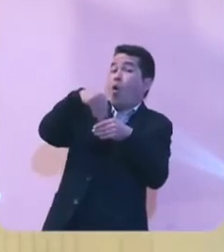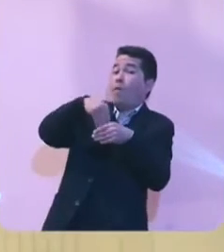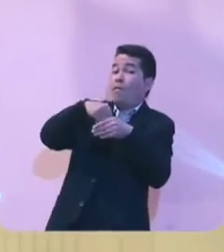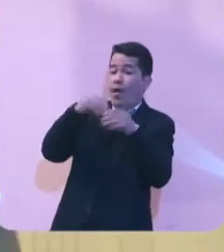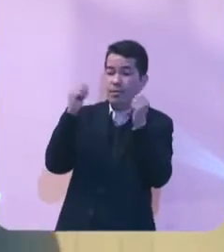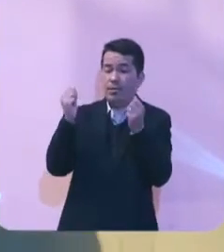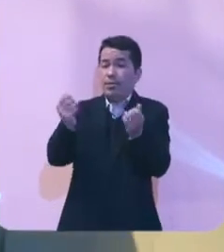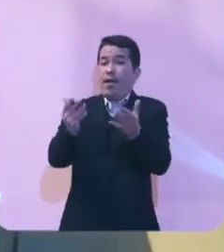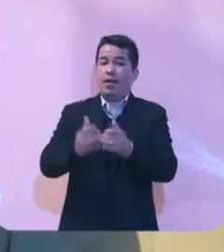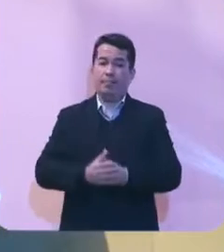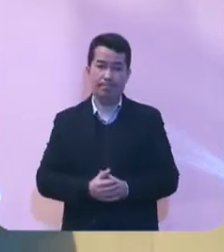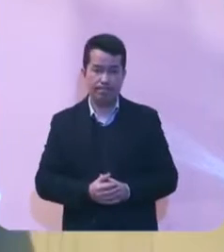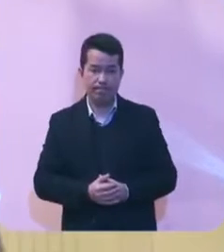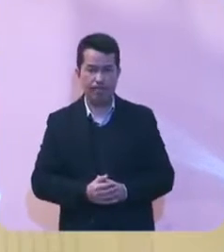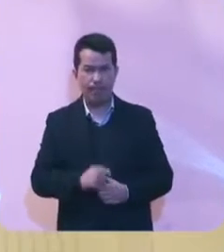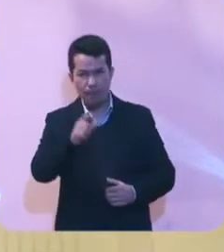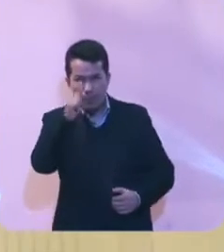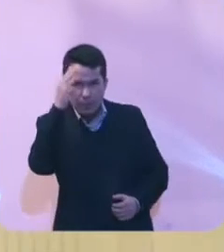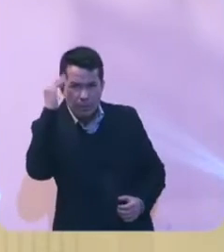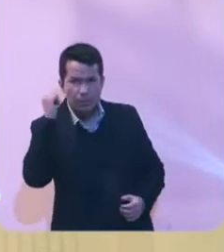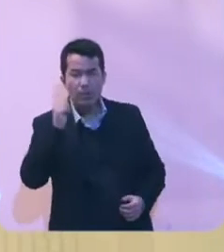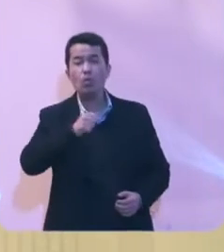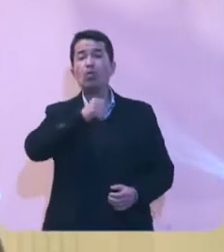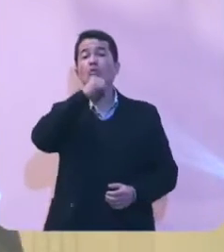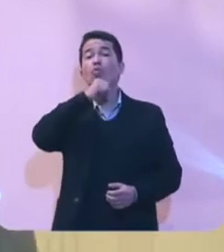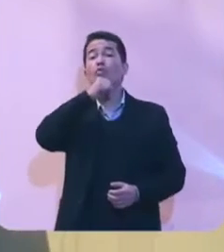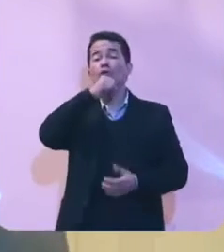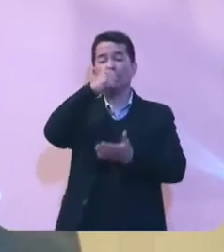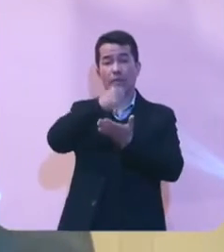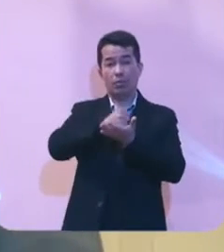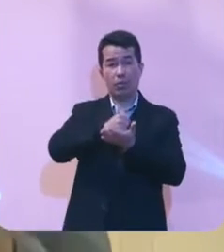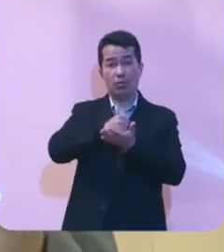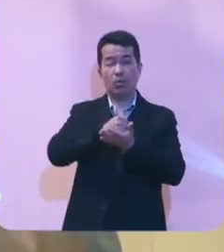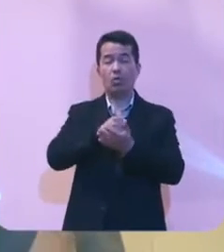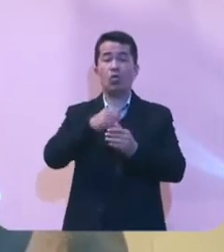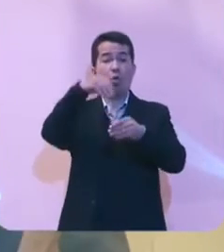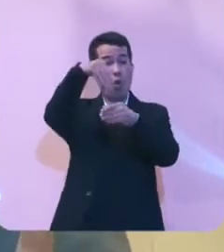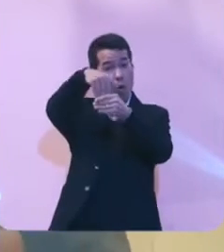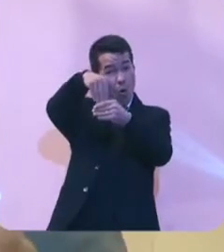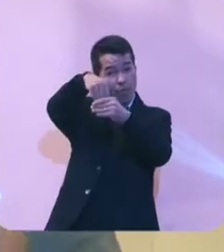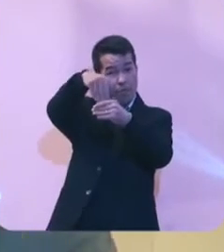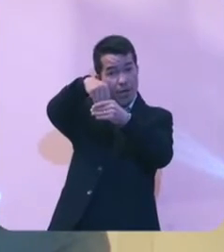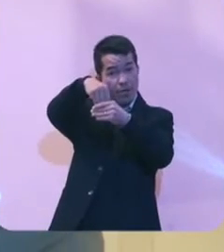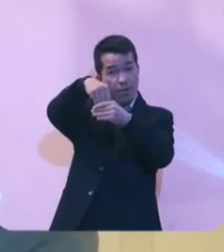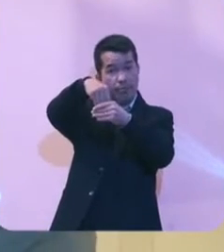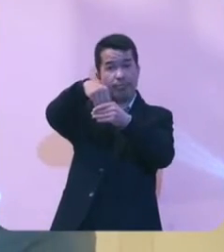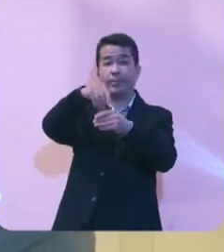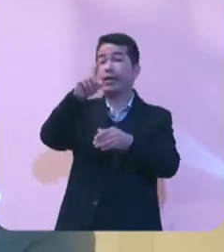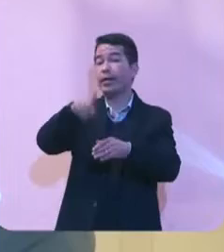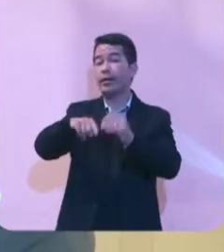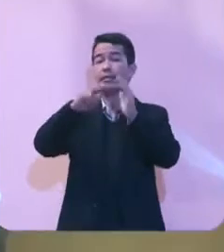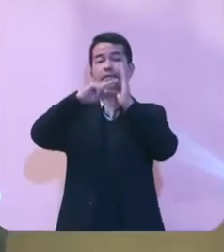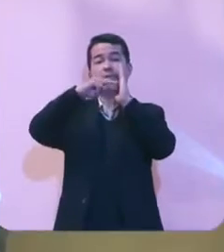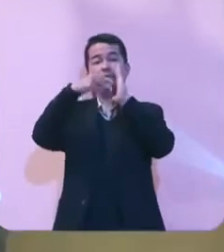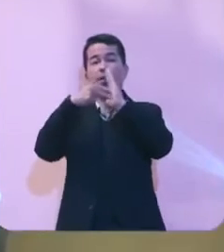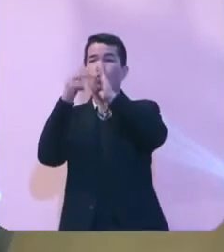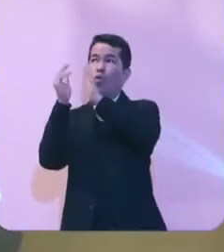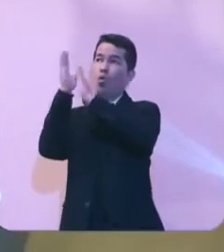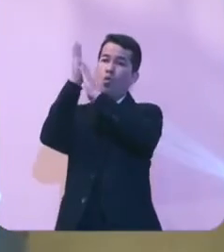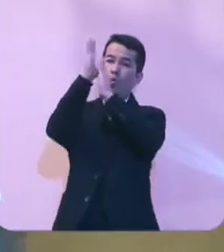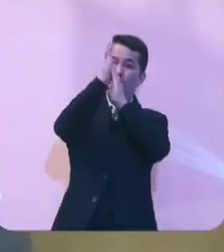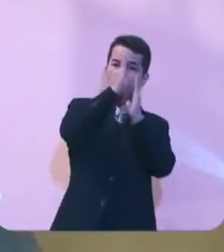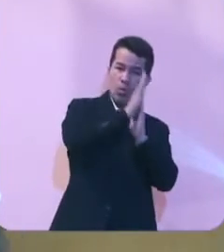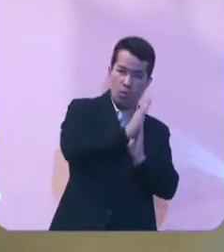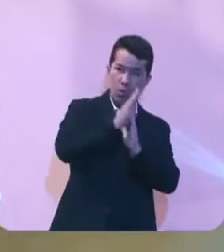Velho Testamento, era uma expressão de louvor, gratidão e confiança a Deus. E